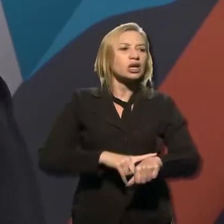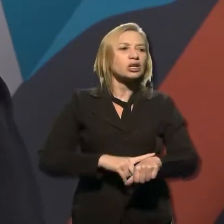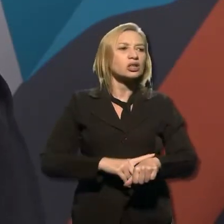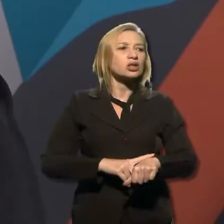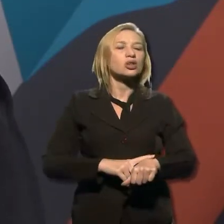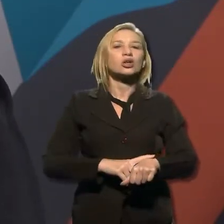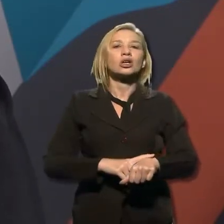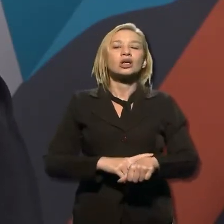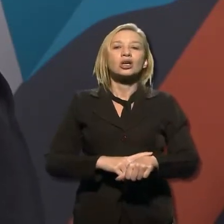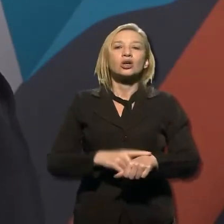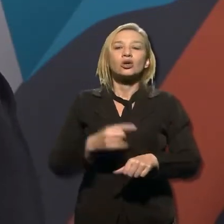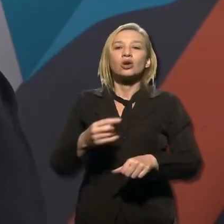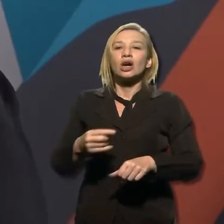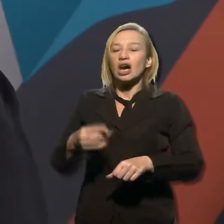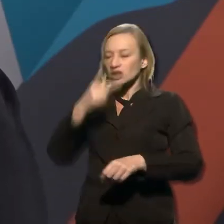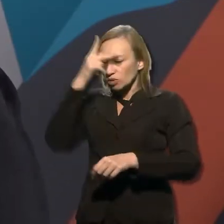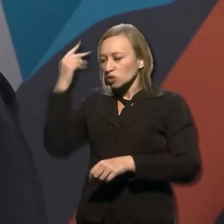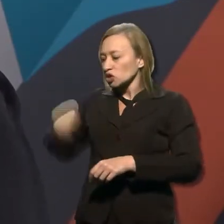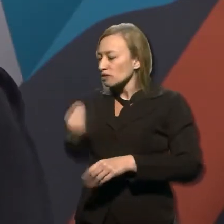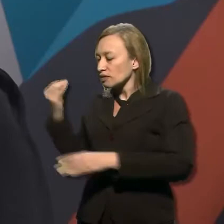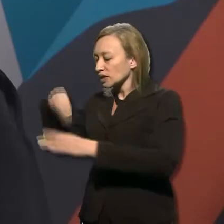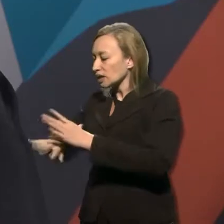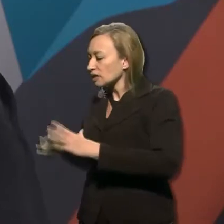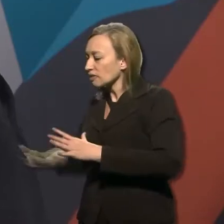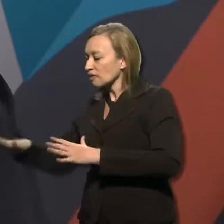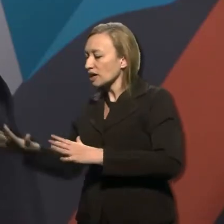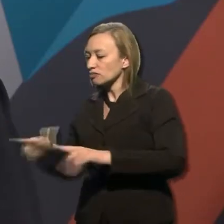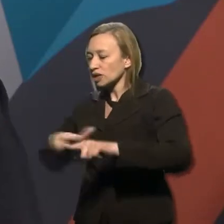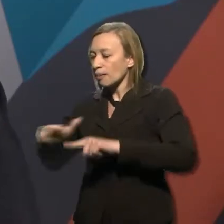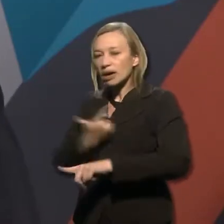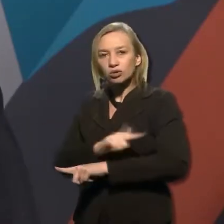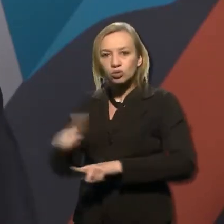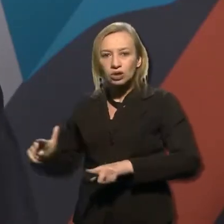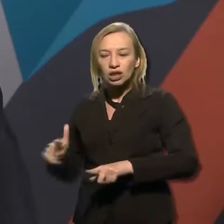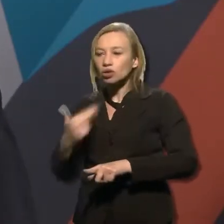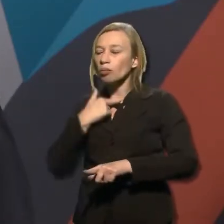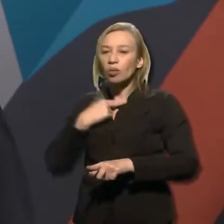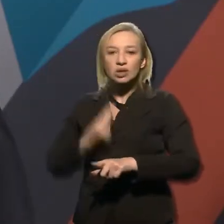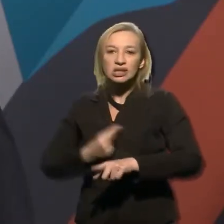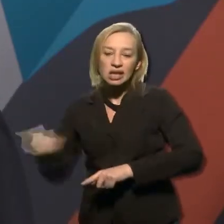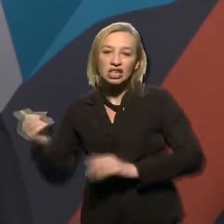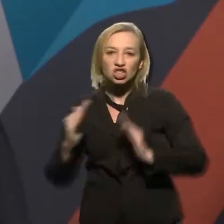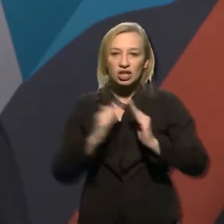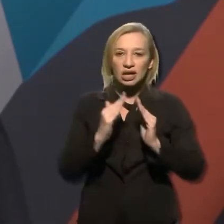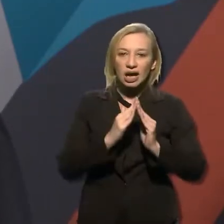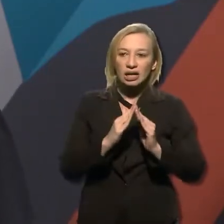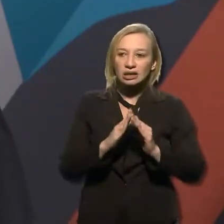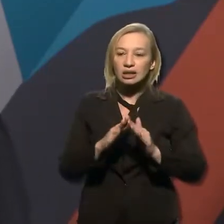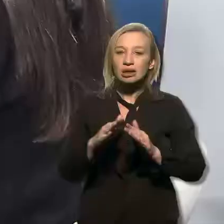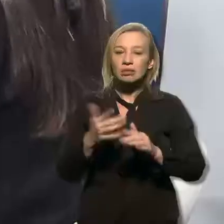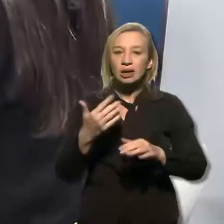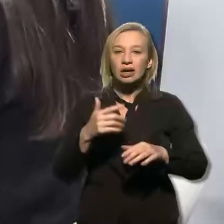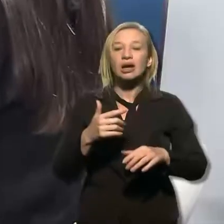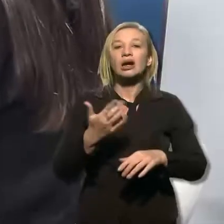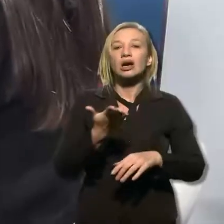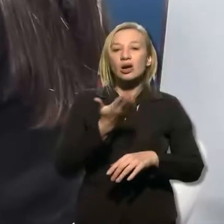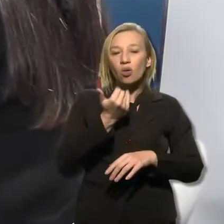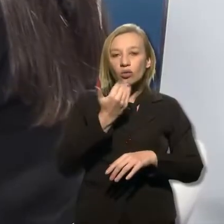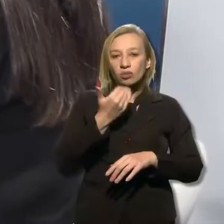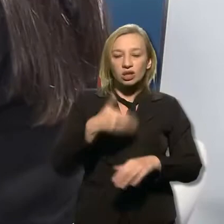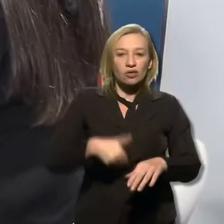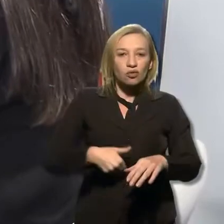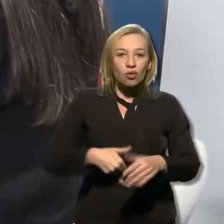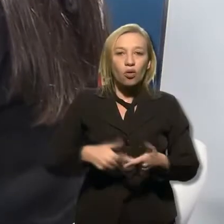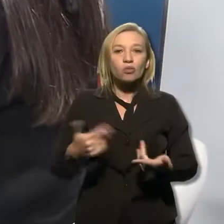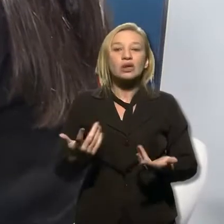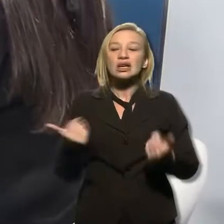mais do que nunca, nesse momento em que a maioria dos moradores da favela estão sem trabalhar, por exemplo, não podem sair de casa para